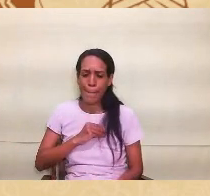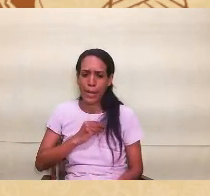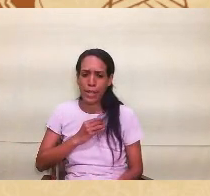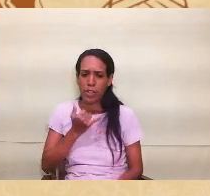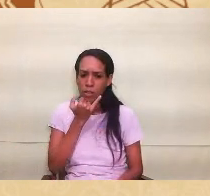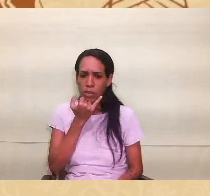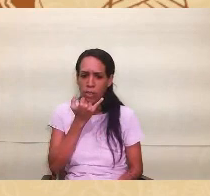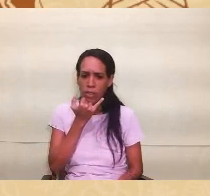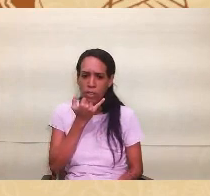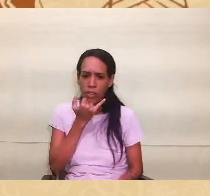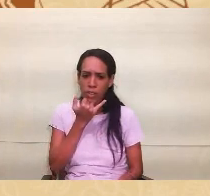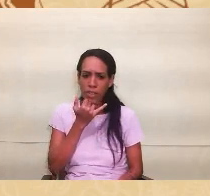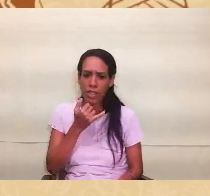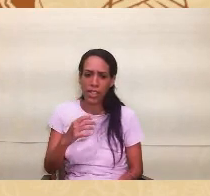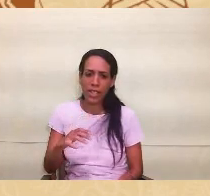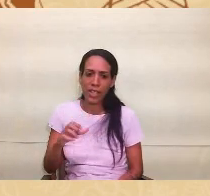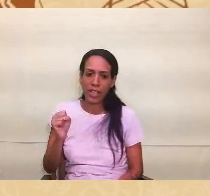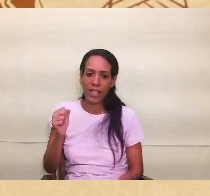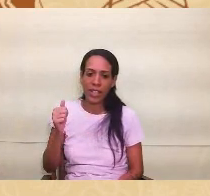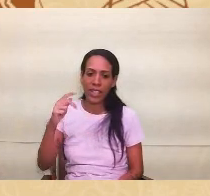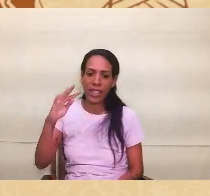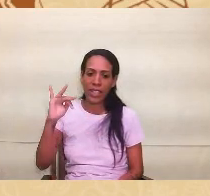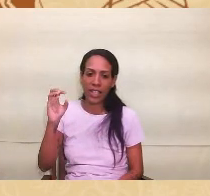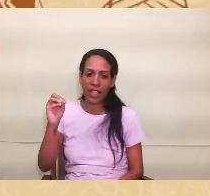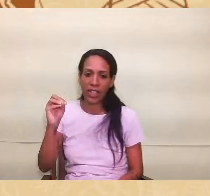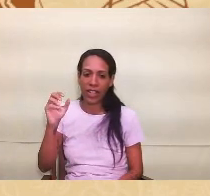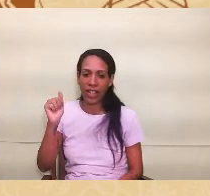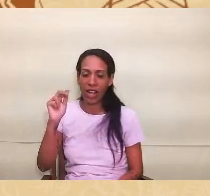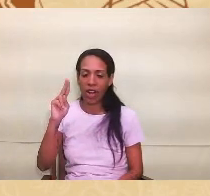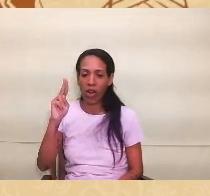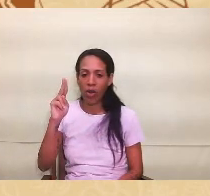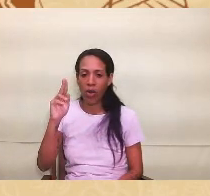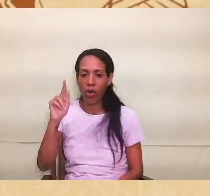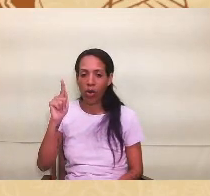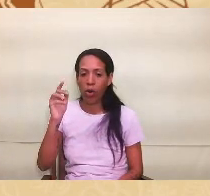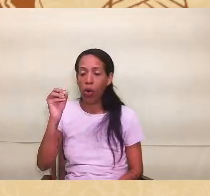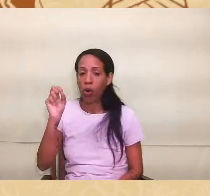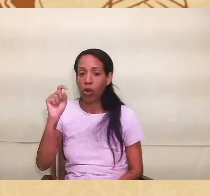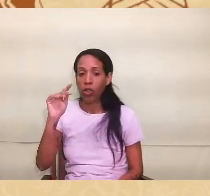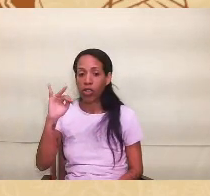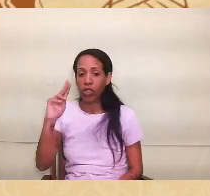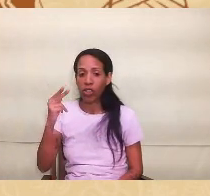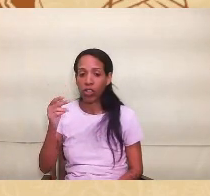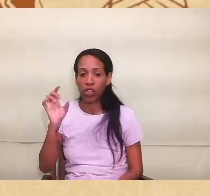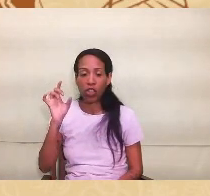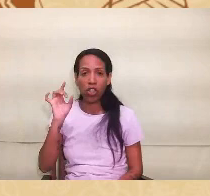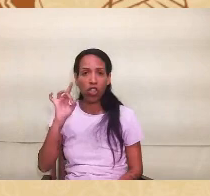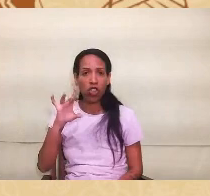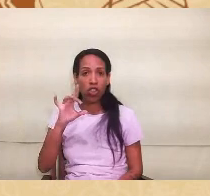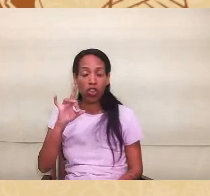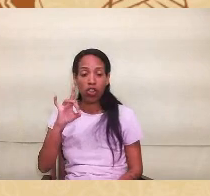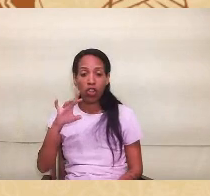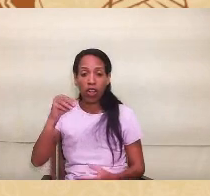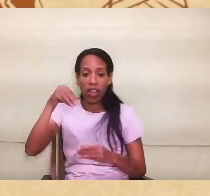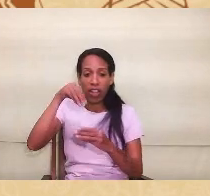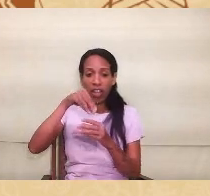Santo Agostinho. Santo Agostinho dizia, só existe um tempo. O tempo presente das coisas